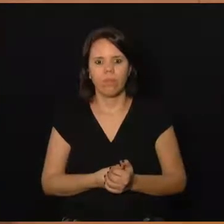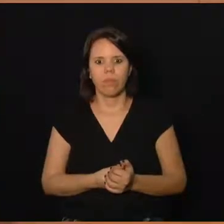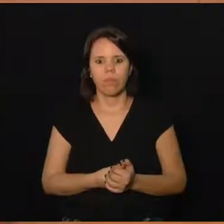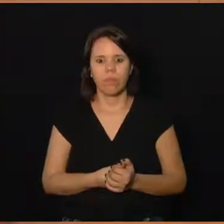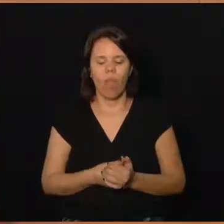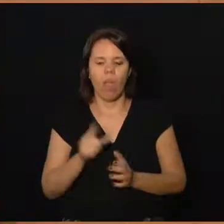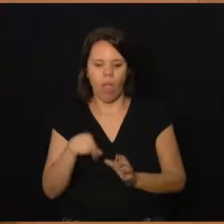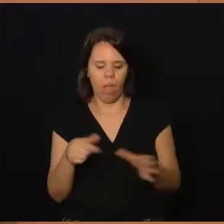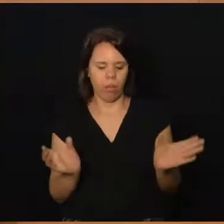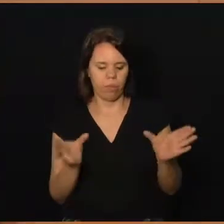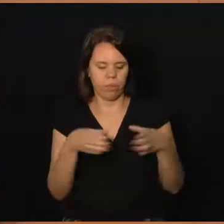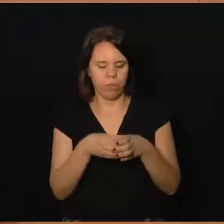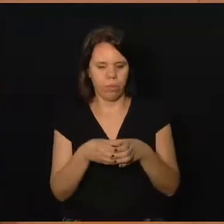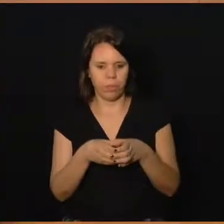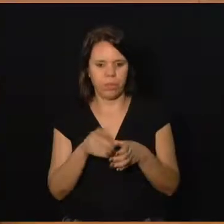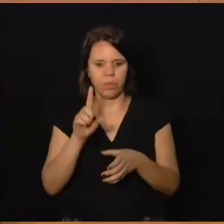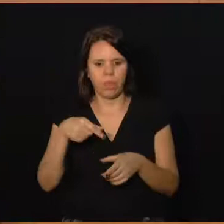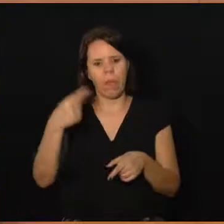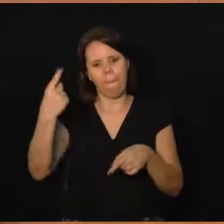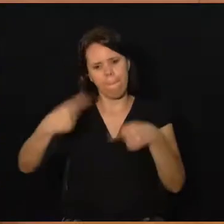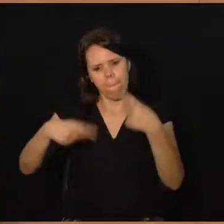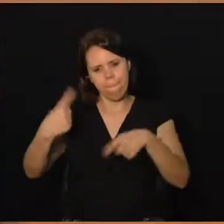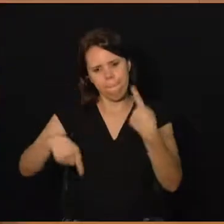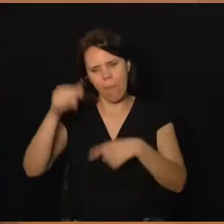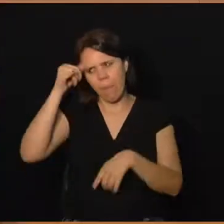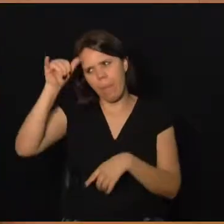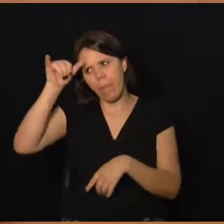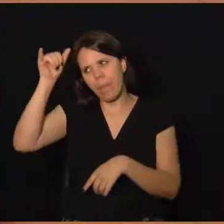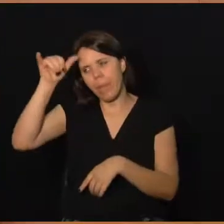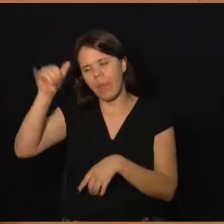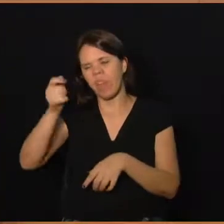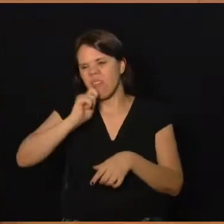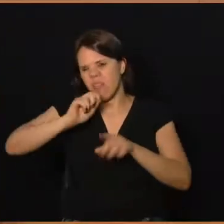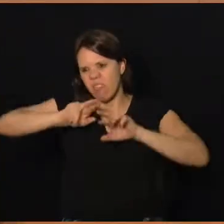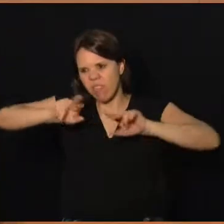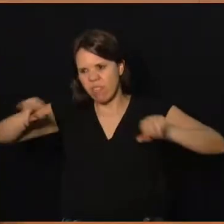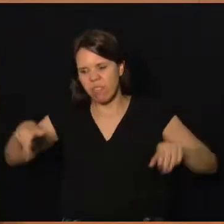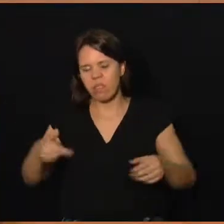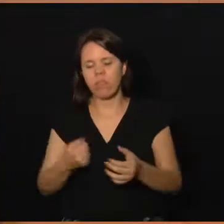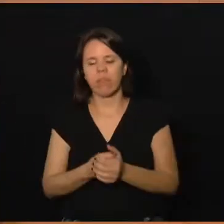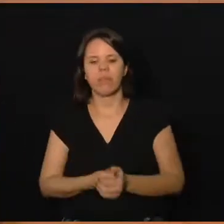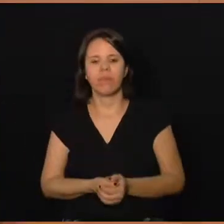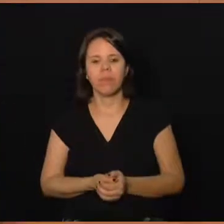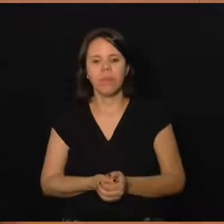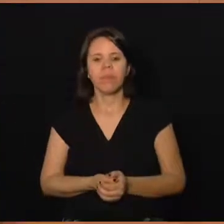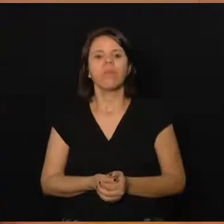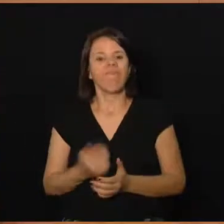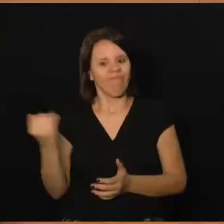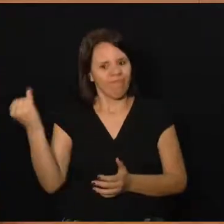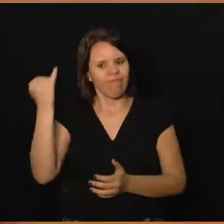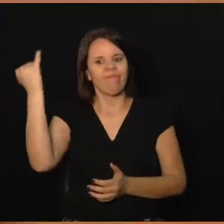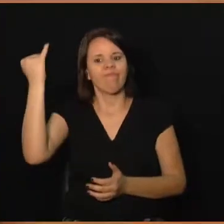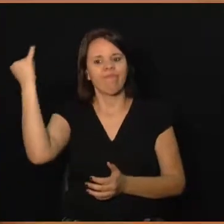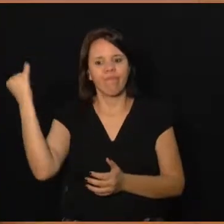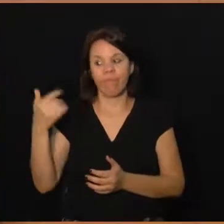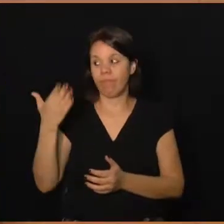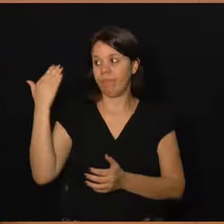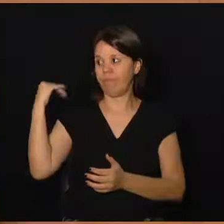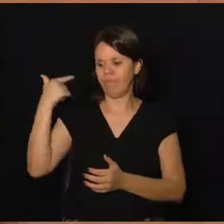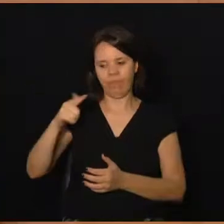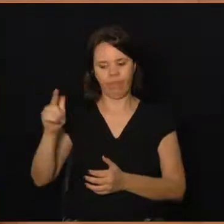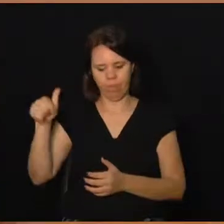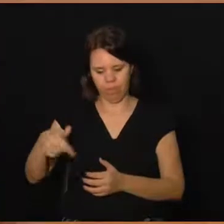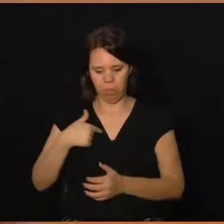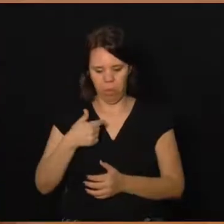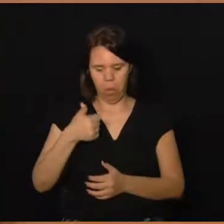Essa comissão é a Comissão de Políticas de Prevenção às Drogas. É uma comissão muito importante que não tinha nessa casa. Foi o